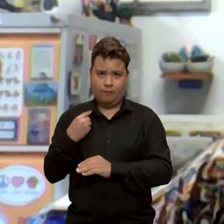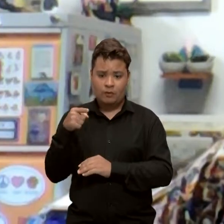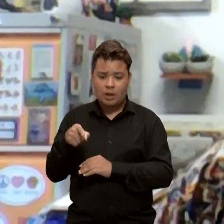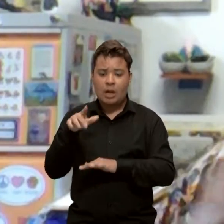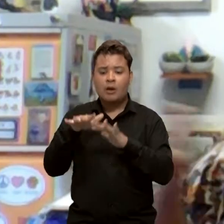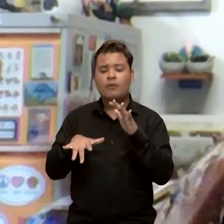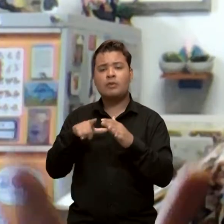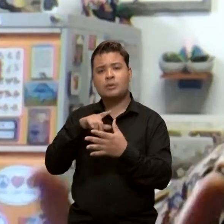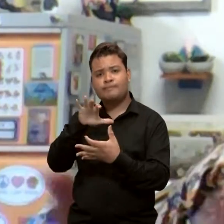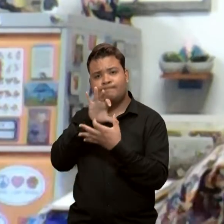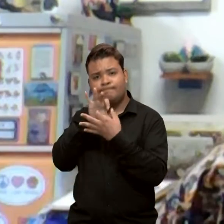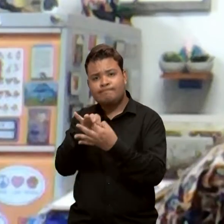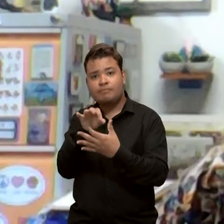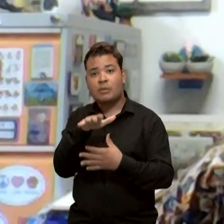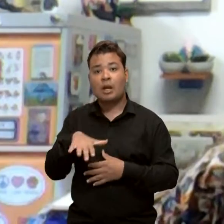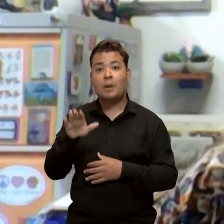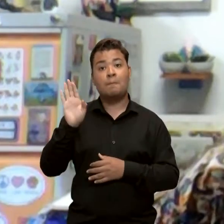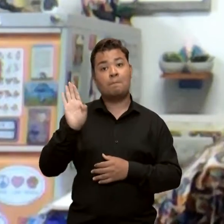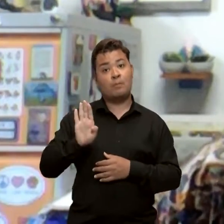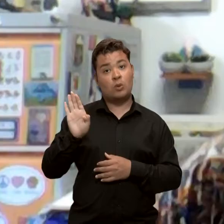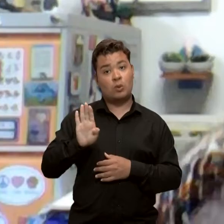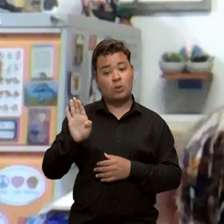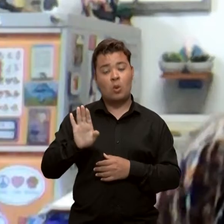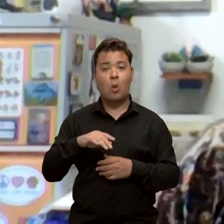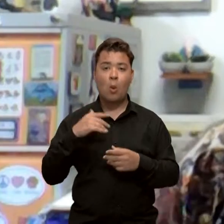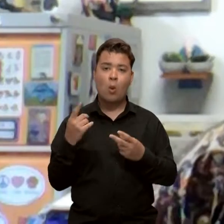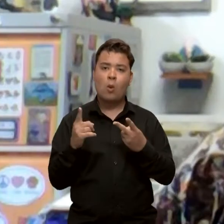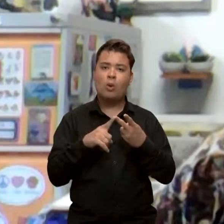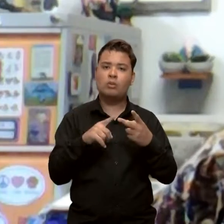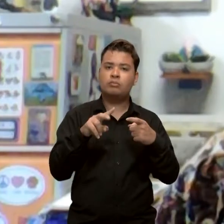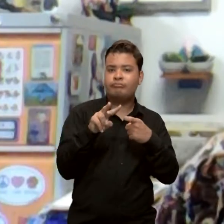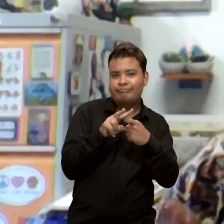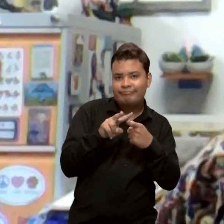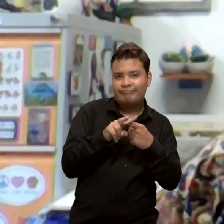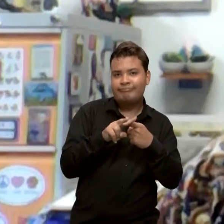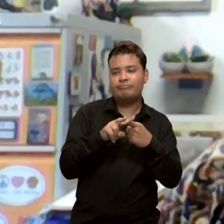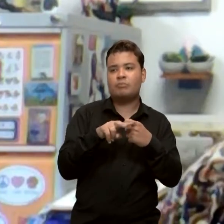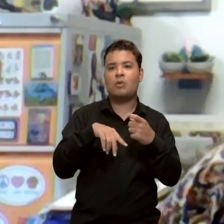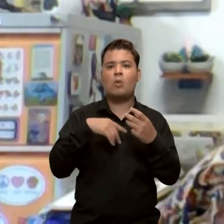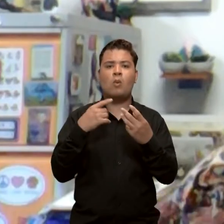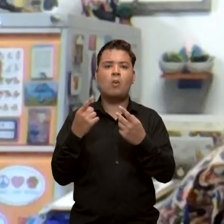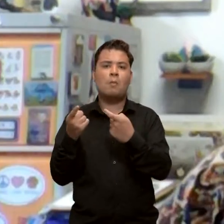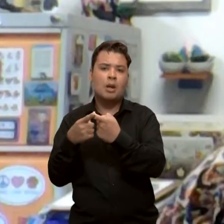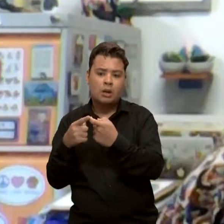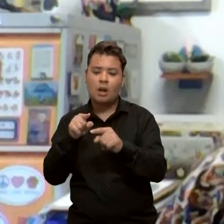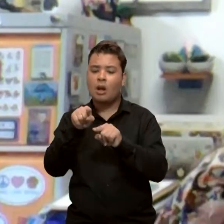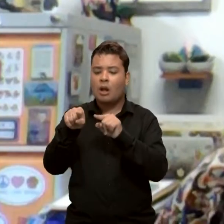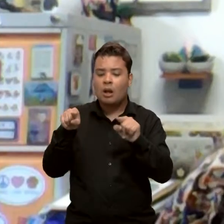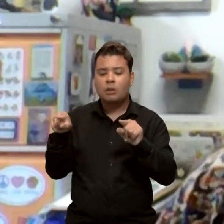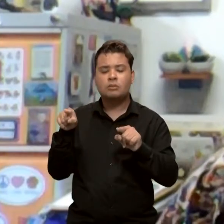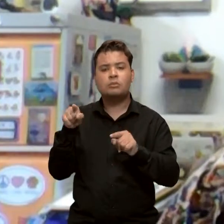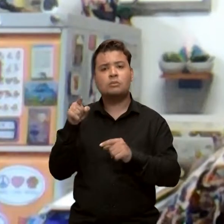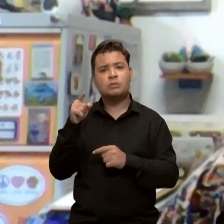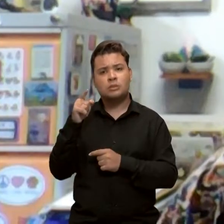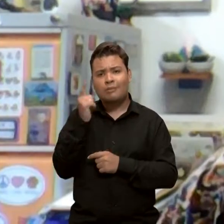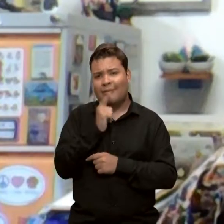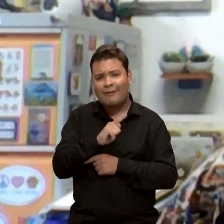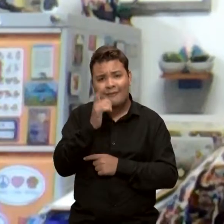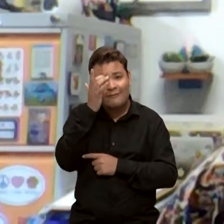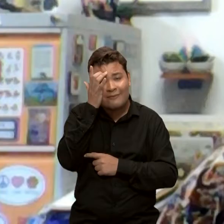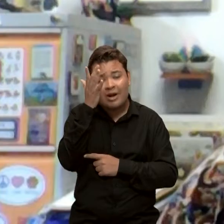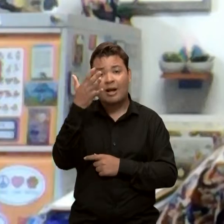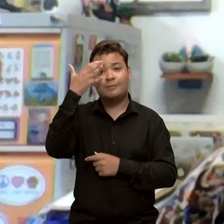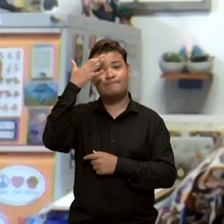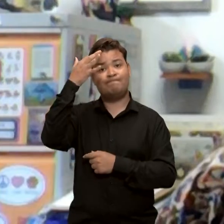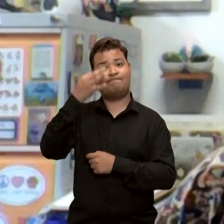da ciência biológica, ou da medicina veterinária, ou da medicina. São pessoas que têm uma facilidade maior de